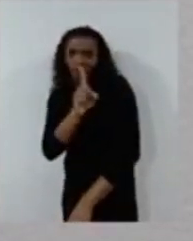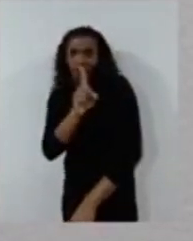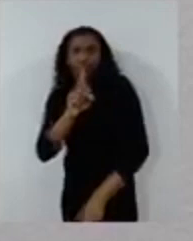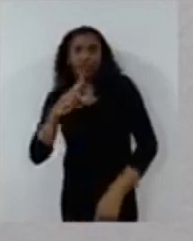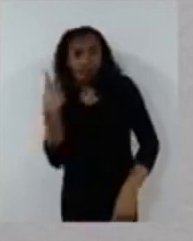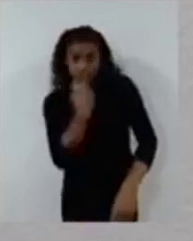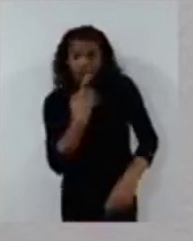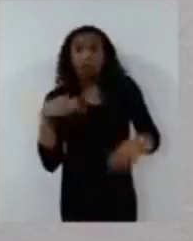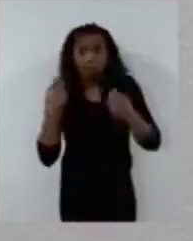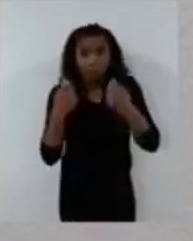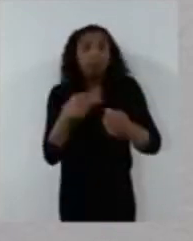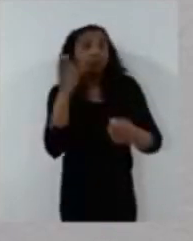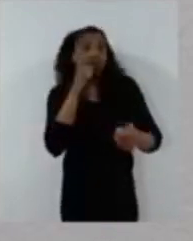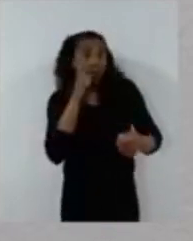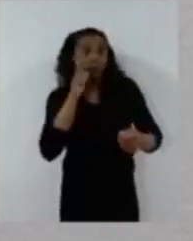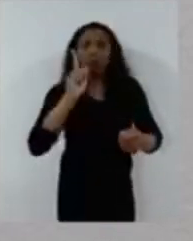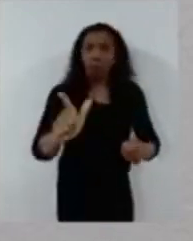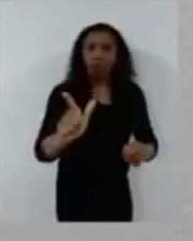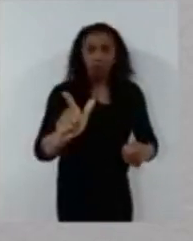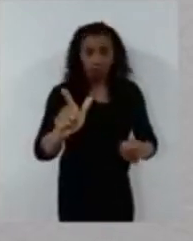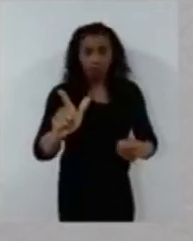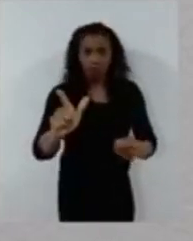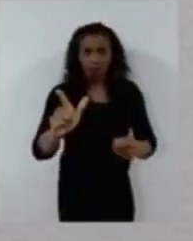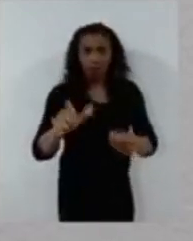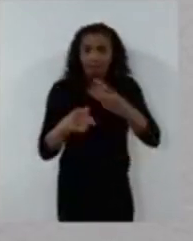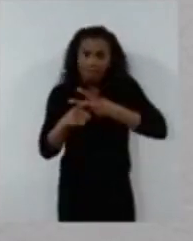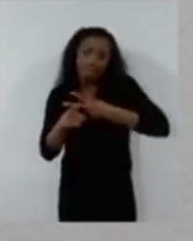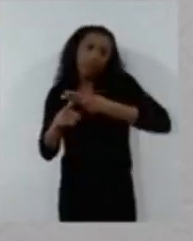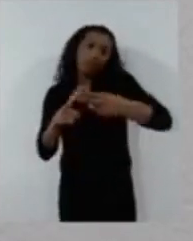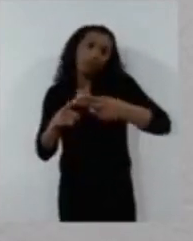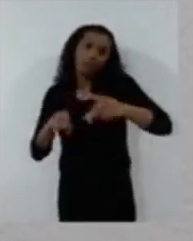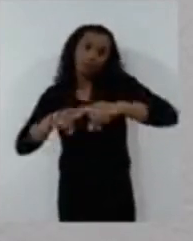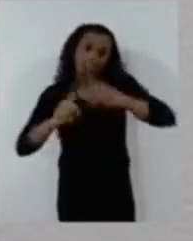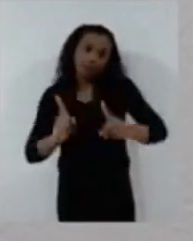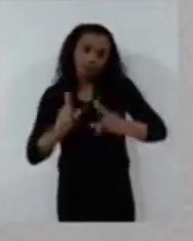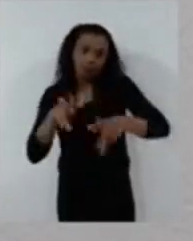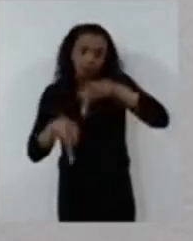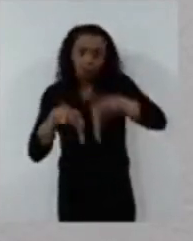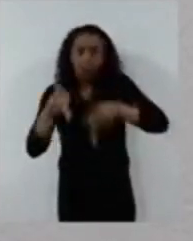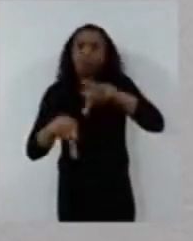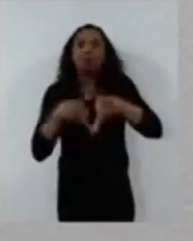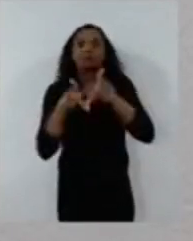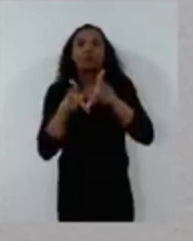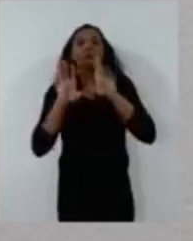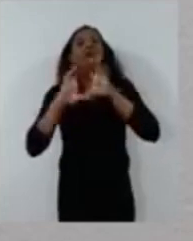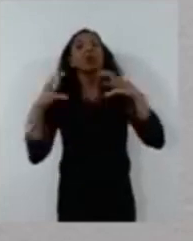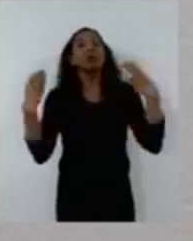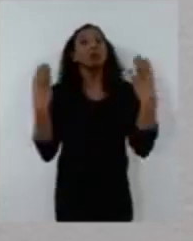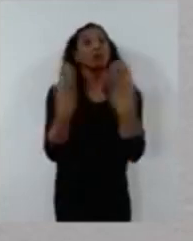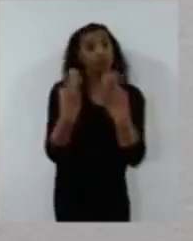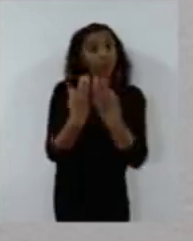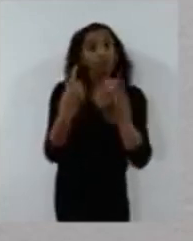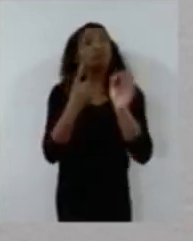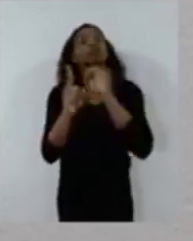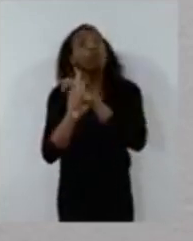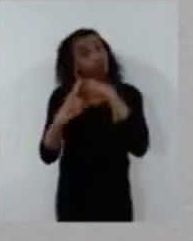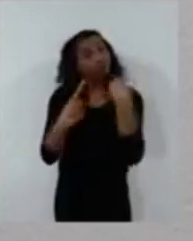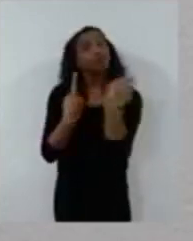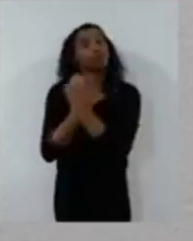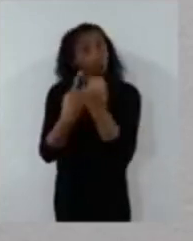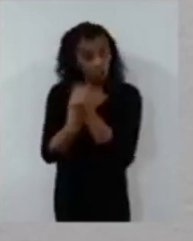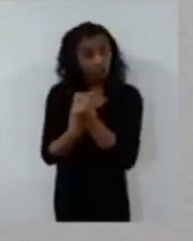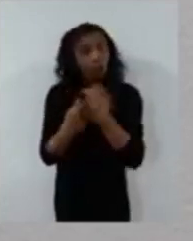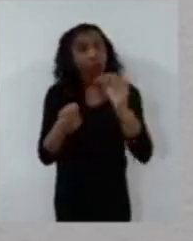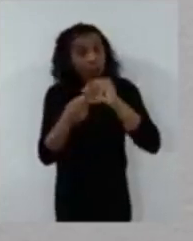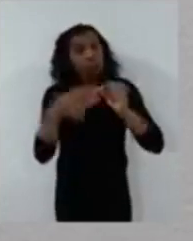Nós vamos conseguir fazer dar certo se a população, se a comunidade e se a sociedade agir de forma